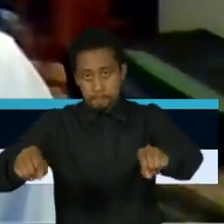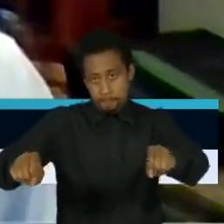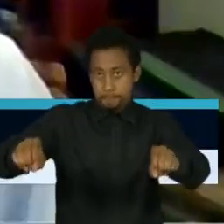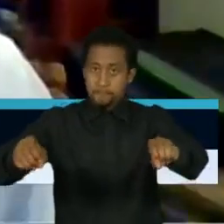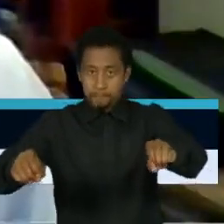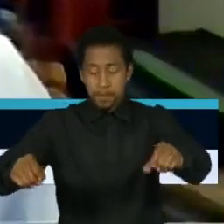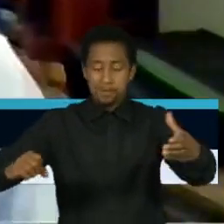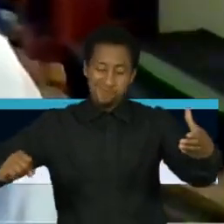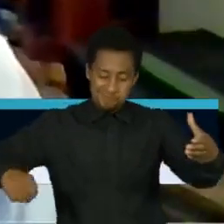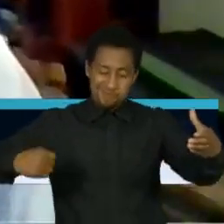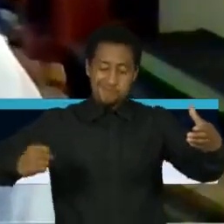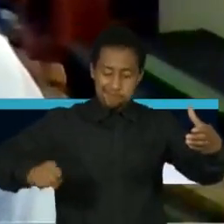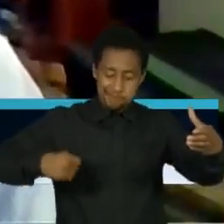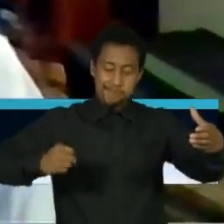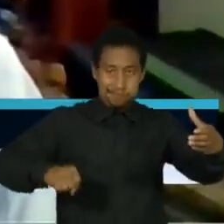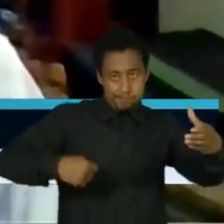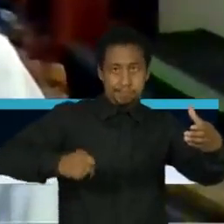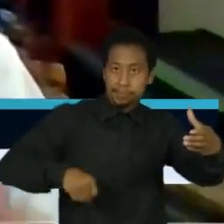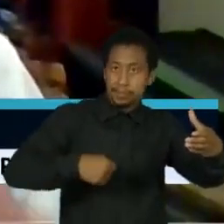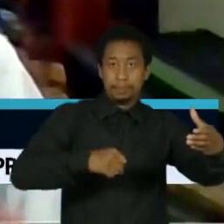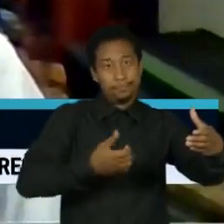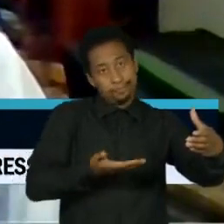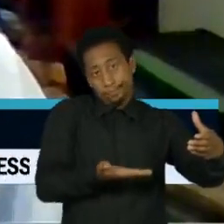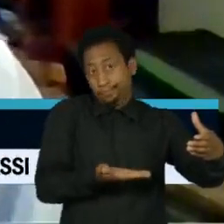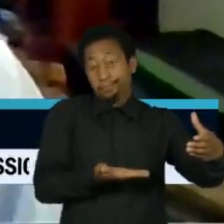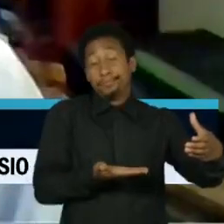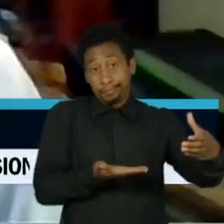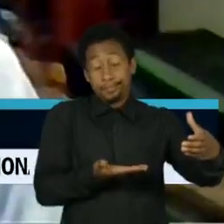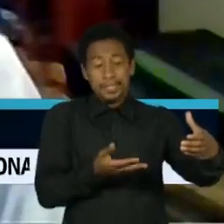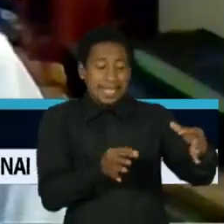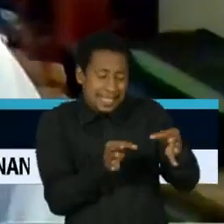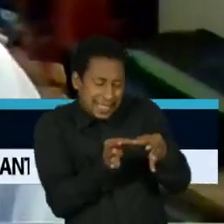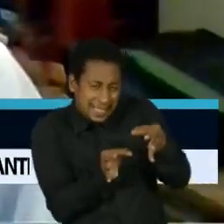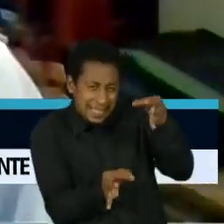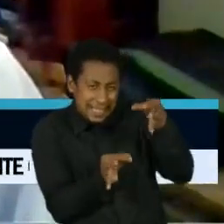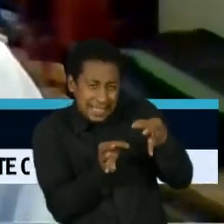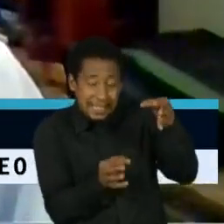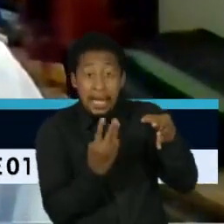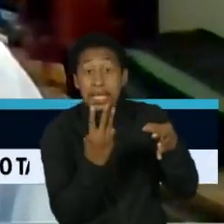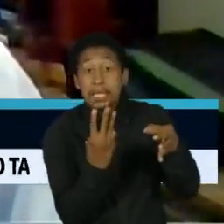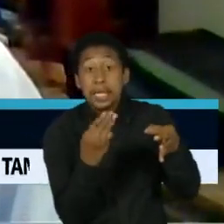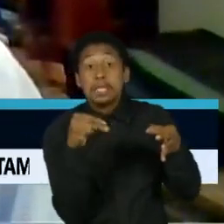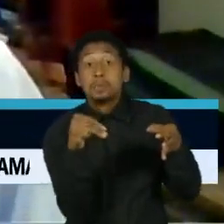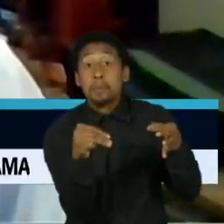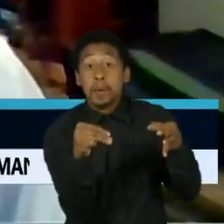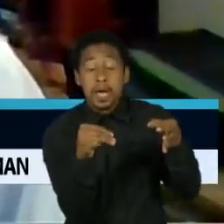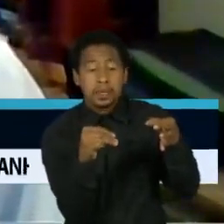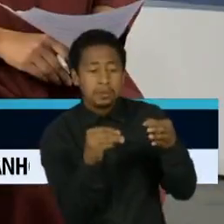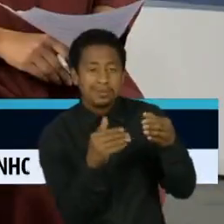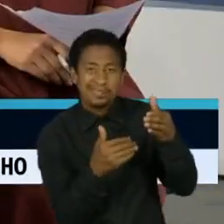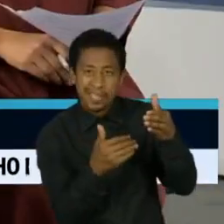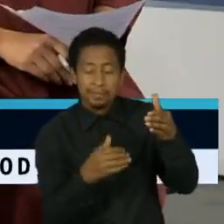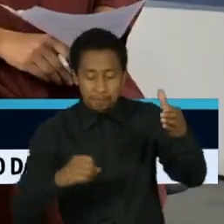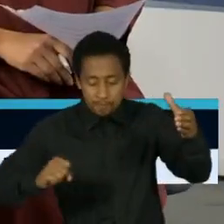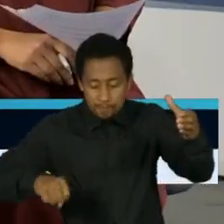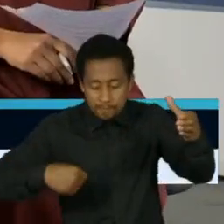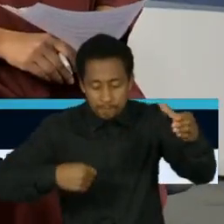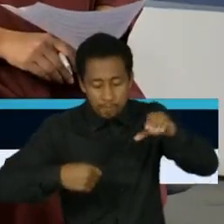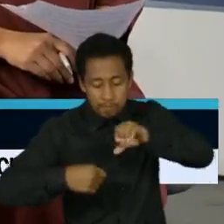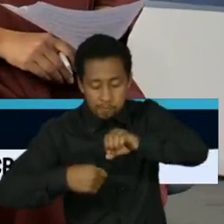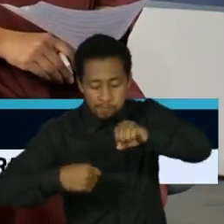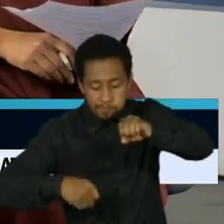metros, e cruzou com 3 metros de diferença, segundo a informação que foi dada, cruzou com